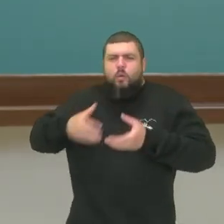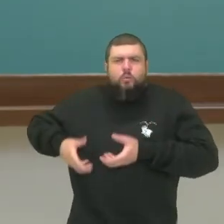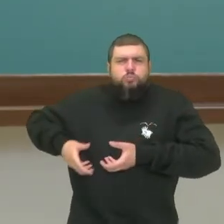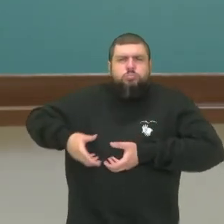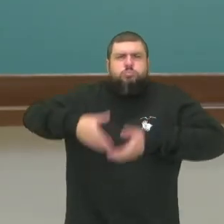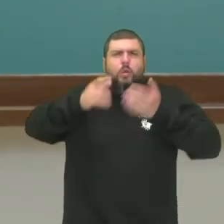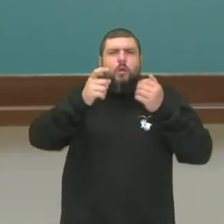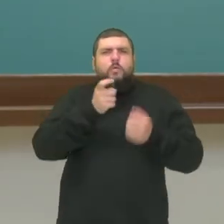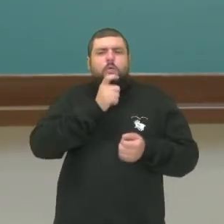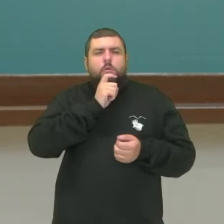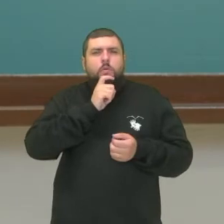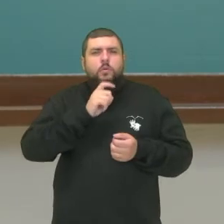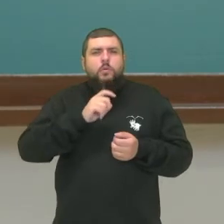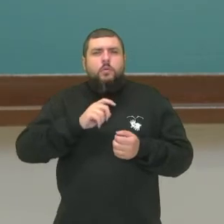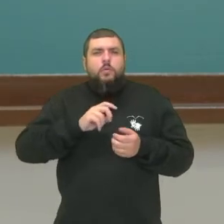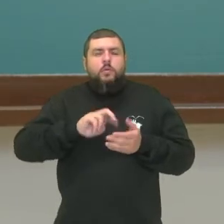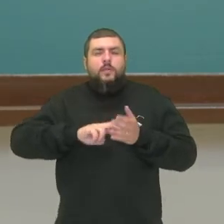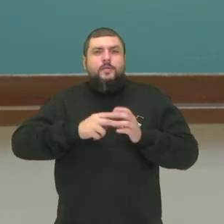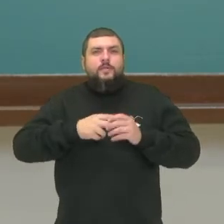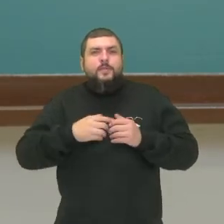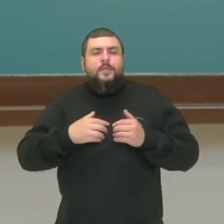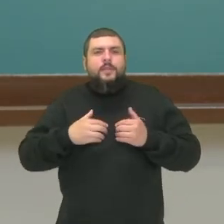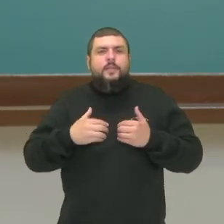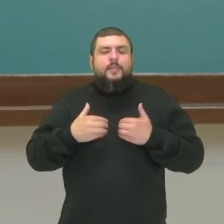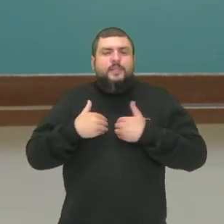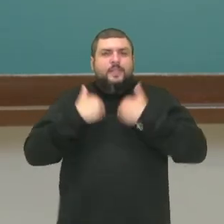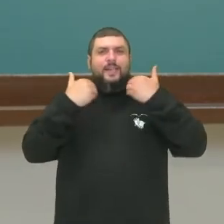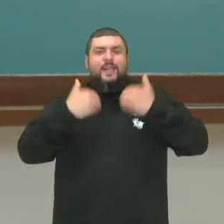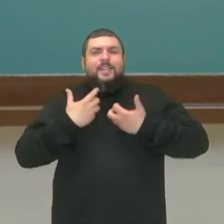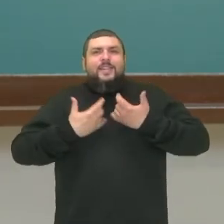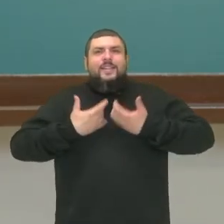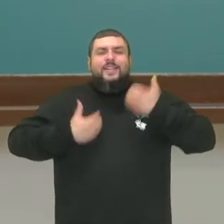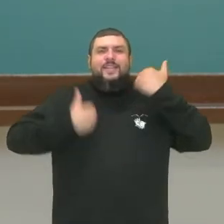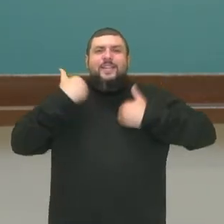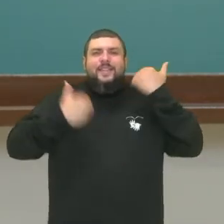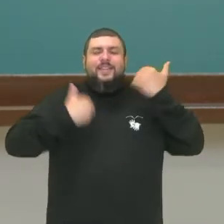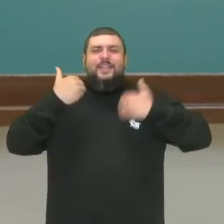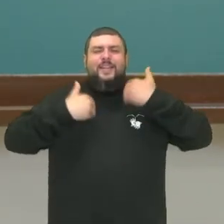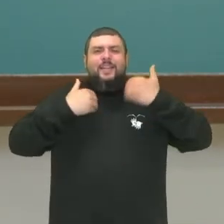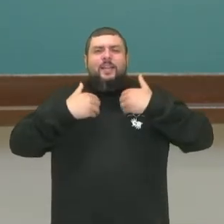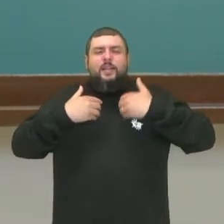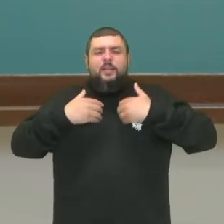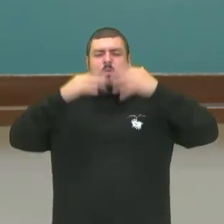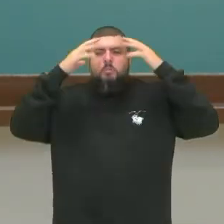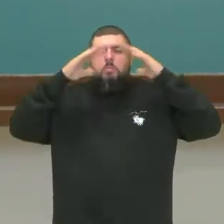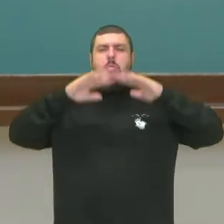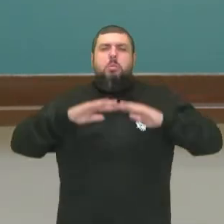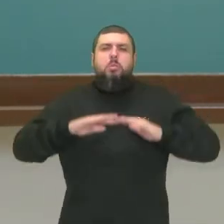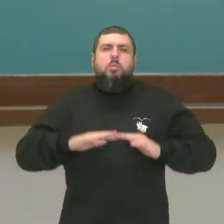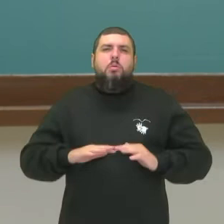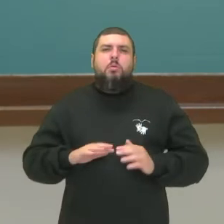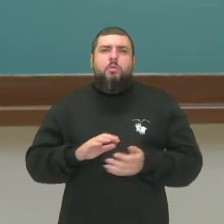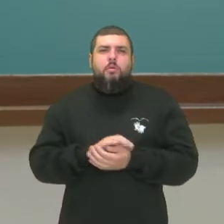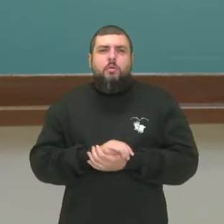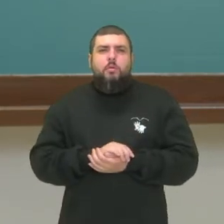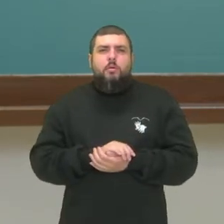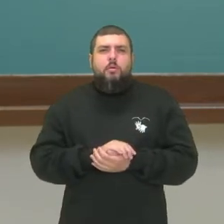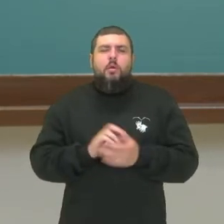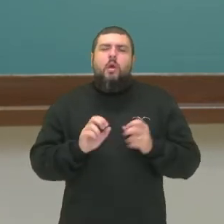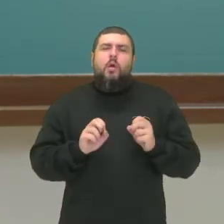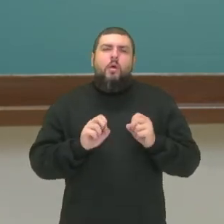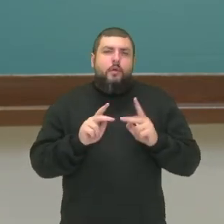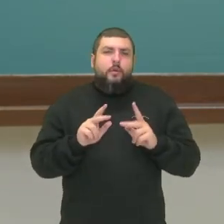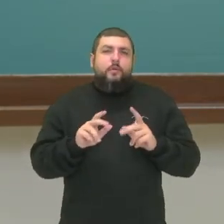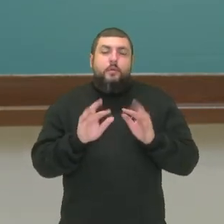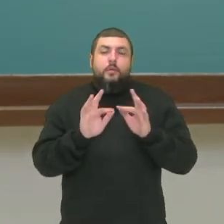dizer, amornou a situação, né? Então, esses ditos populares, às vezes eles vão sofrendo alterações e virou